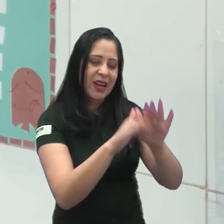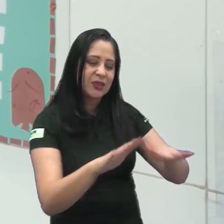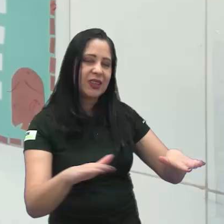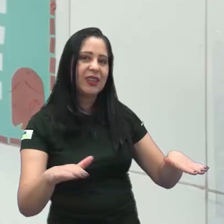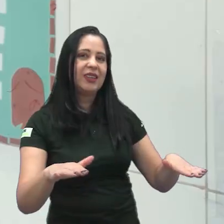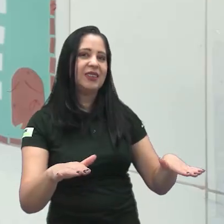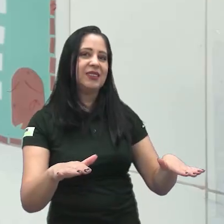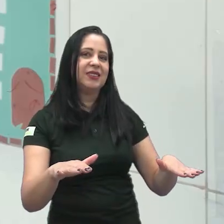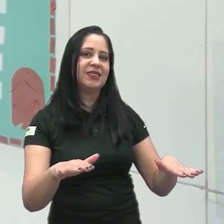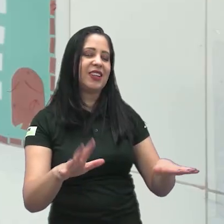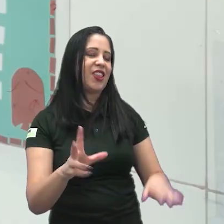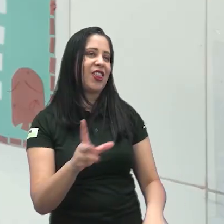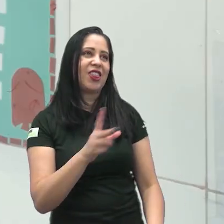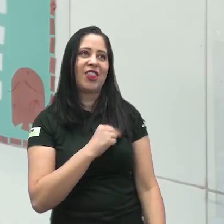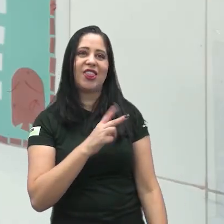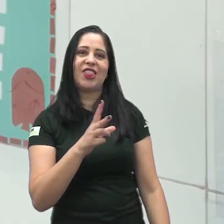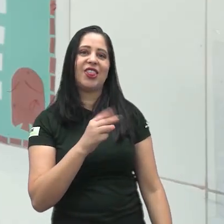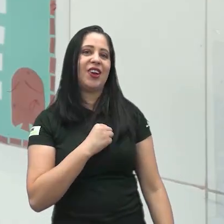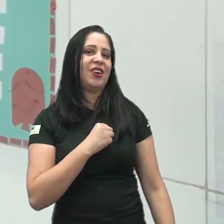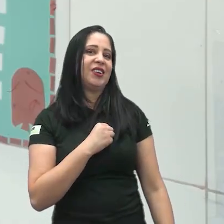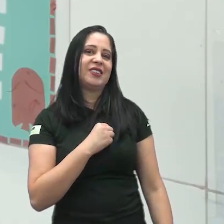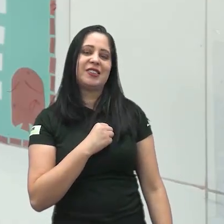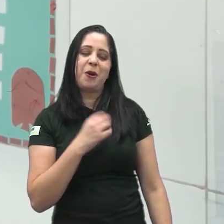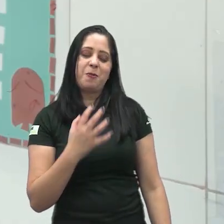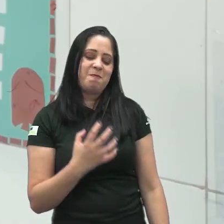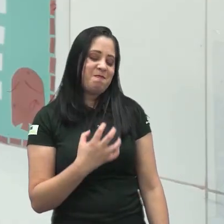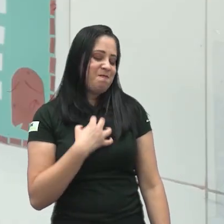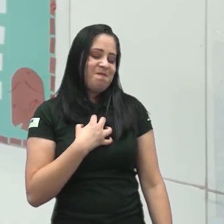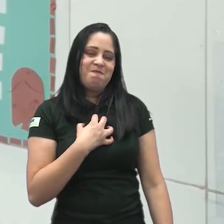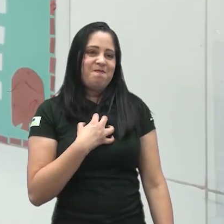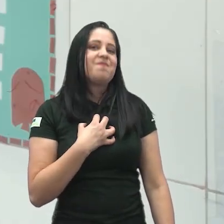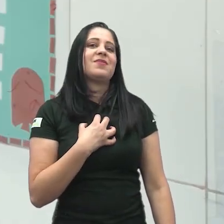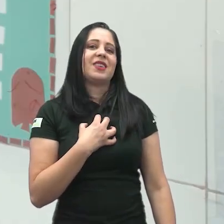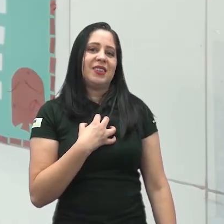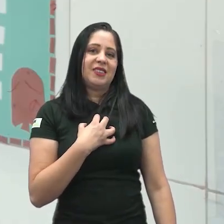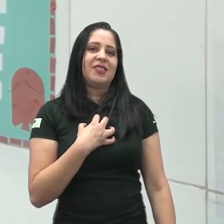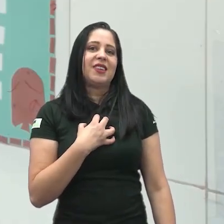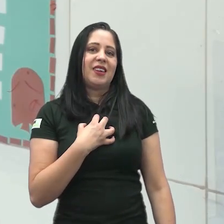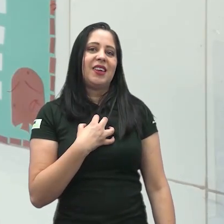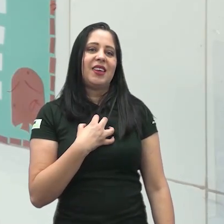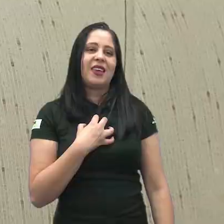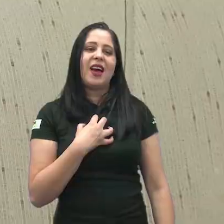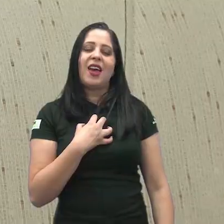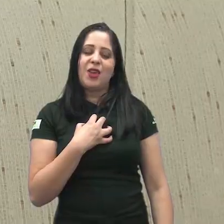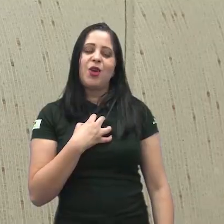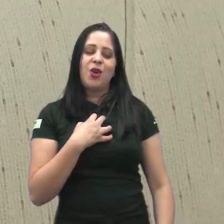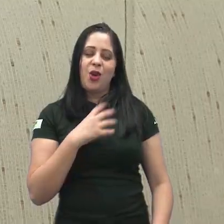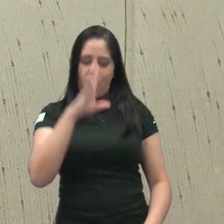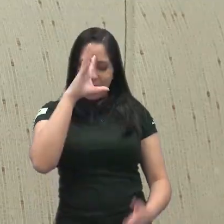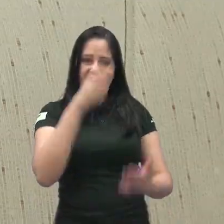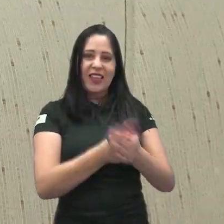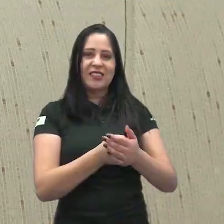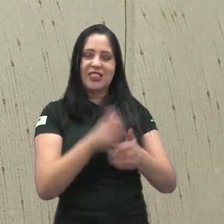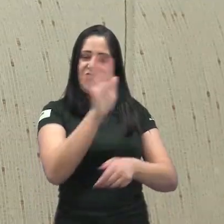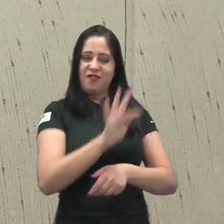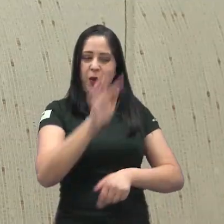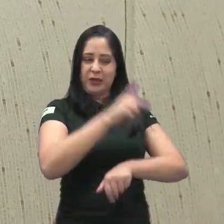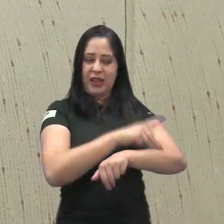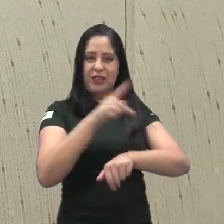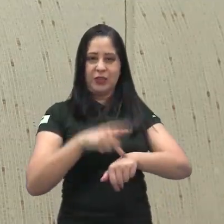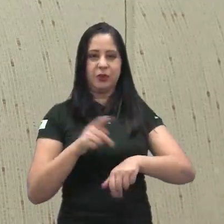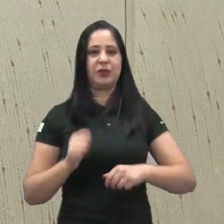Éden, acho que isso foi um fator assim, decisivo na minha escolha profissional. É fundamental o voluntariado,